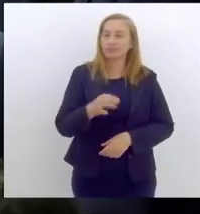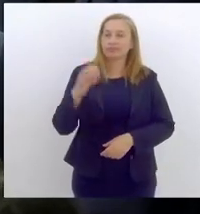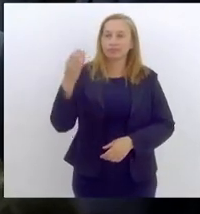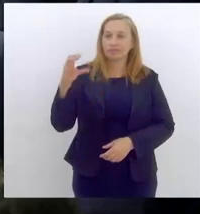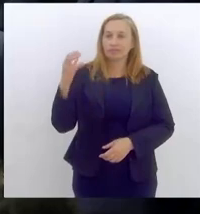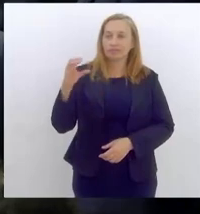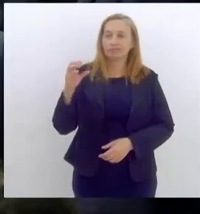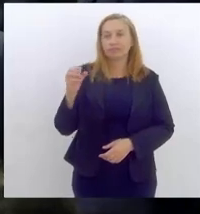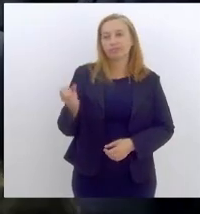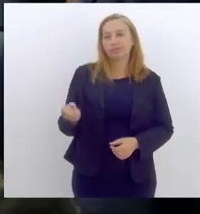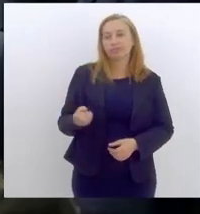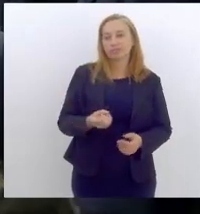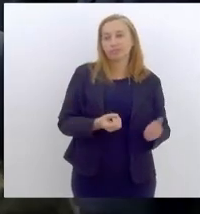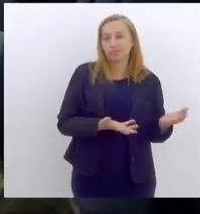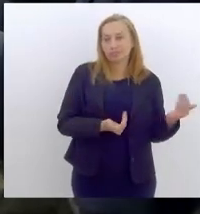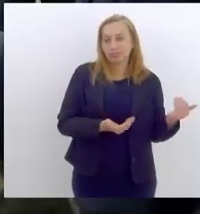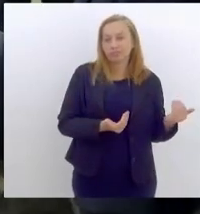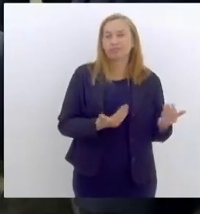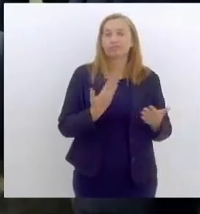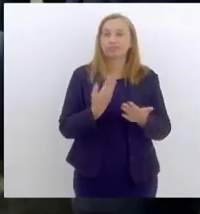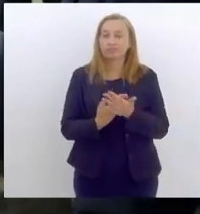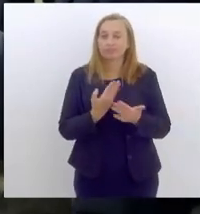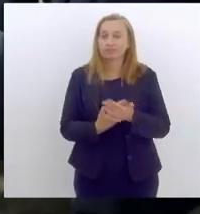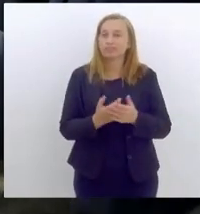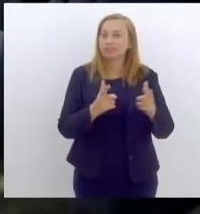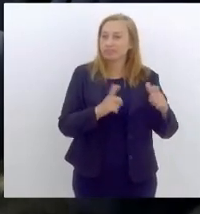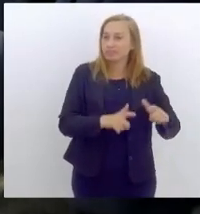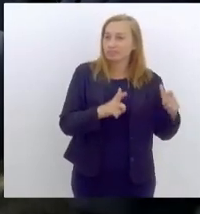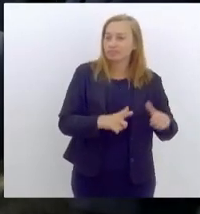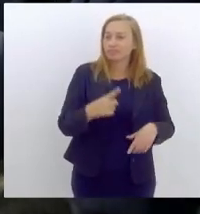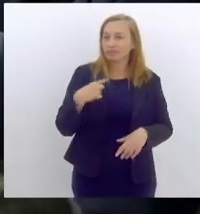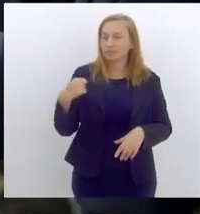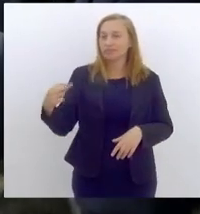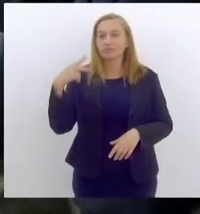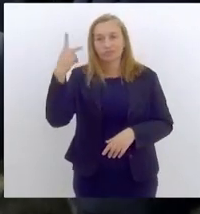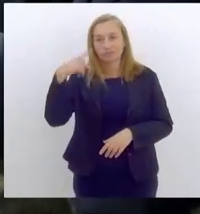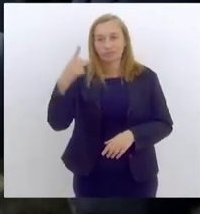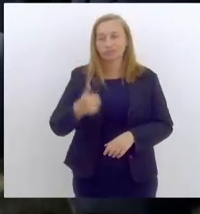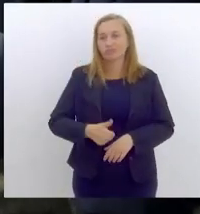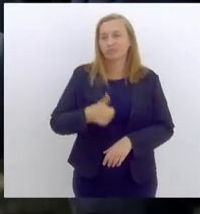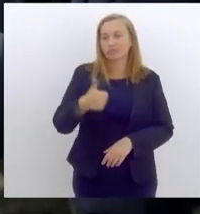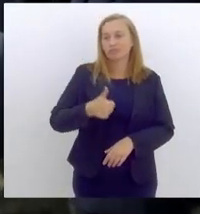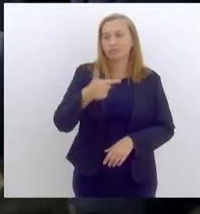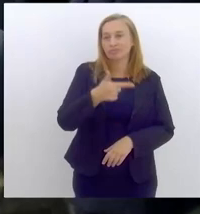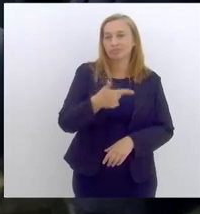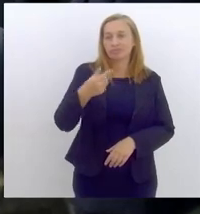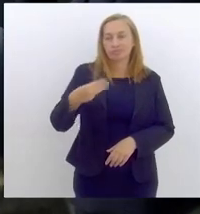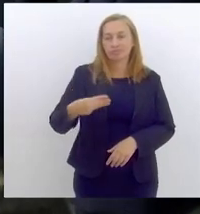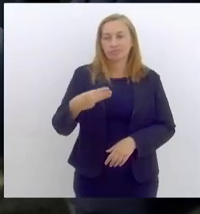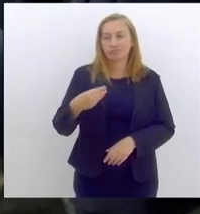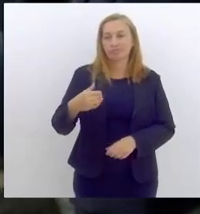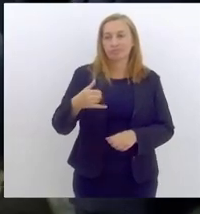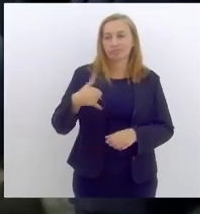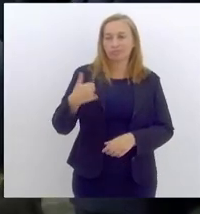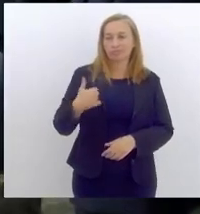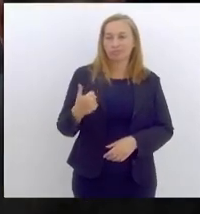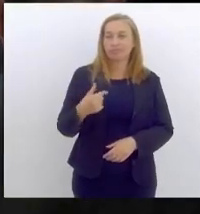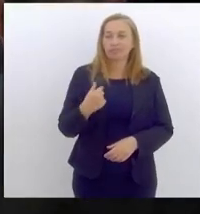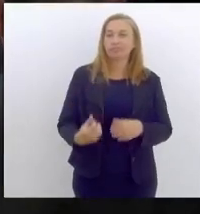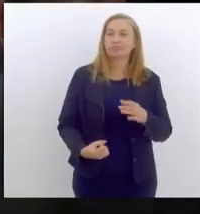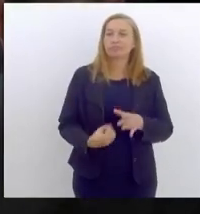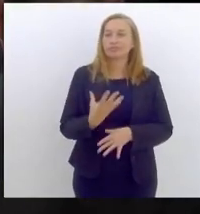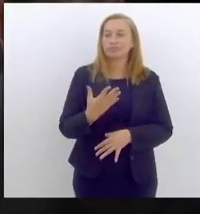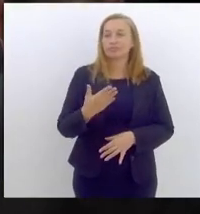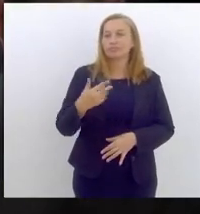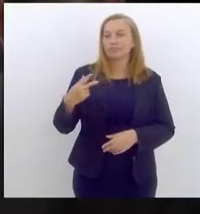jovem, estudado naquele município e eleito vereador ali a primeira vez com 23 anos de idade, eu construí a minha história de